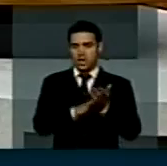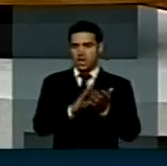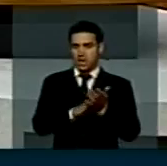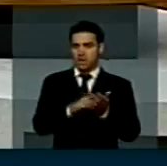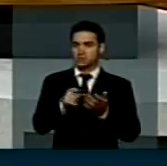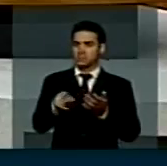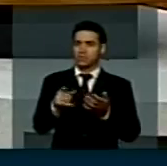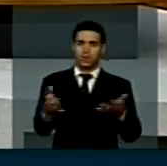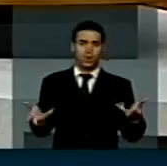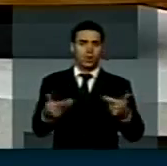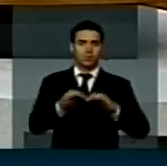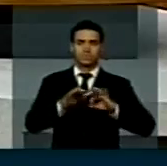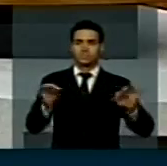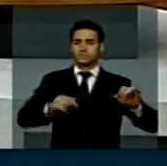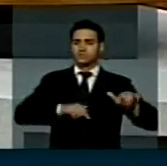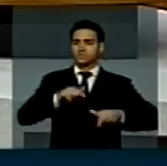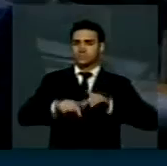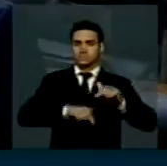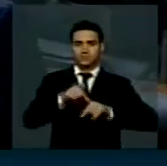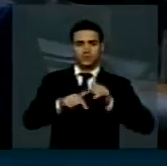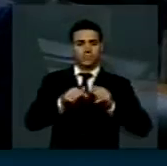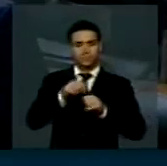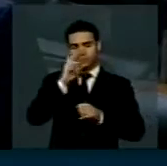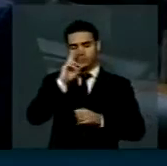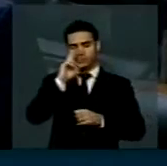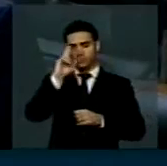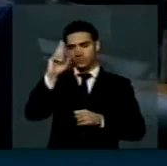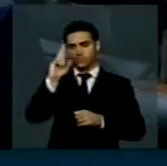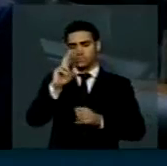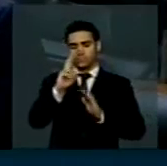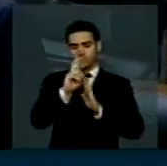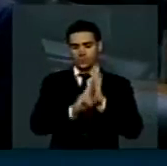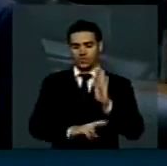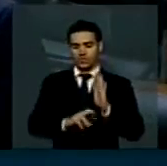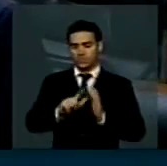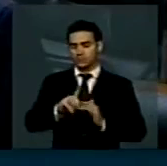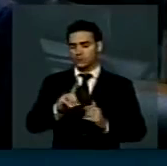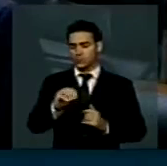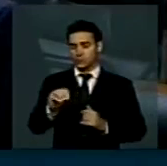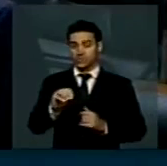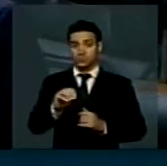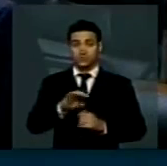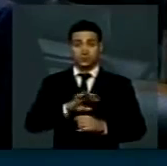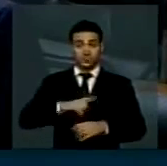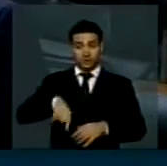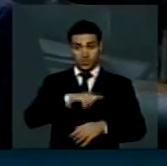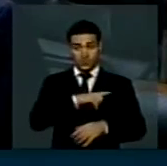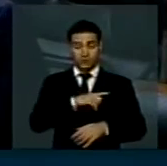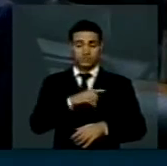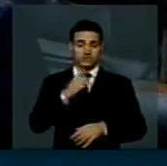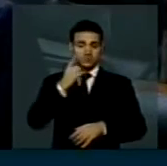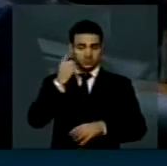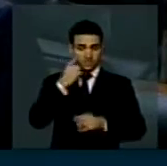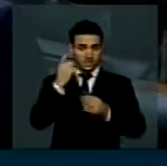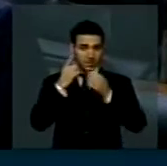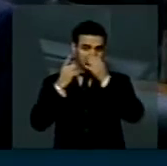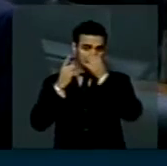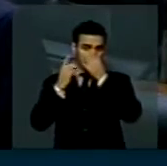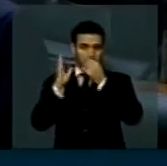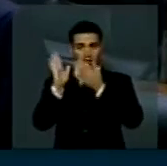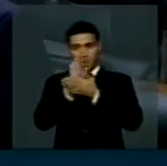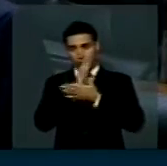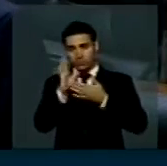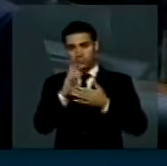pelo trabalho magnífico que fez na relatoria da LDO. Todos nós que somos parlamentares, e alguns com